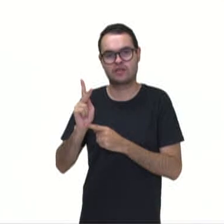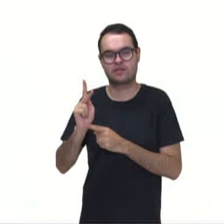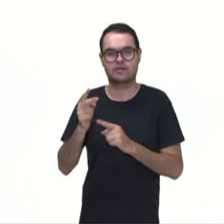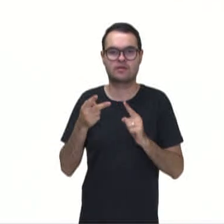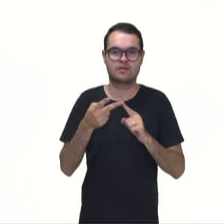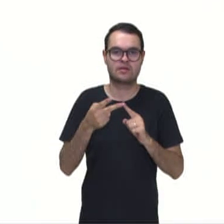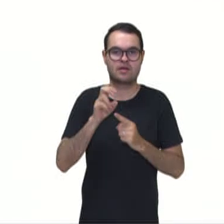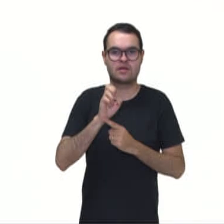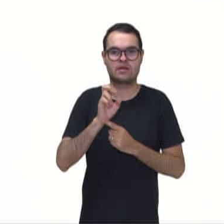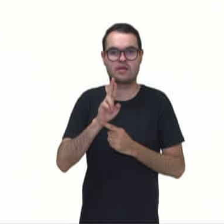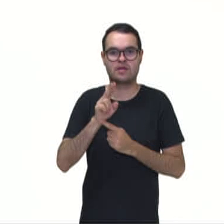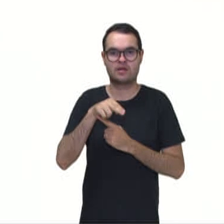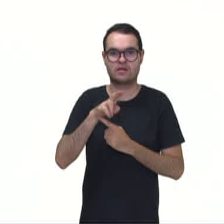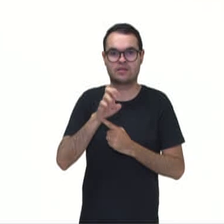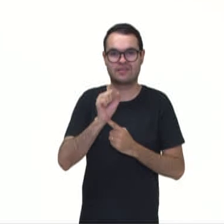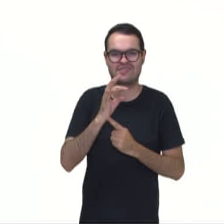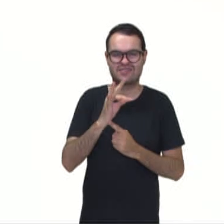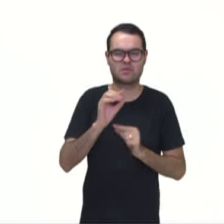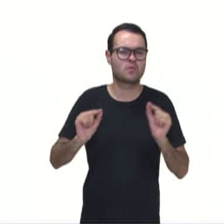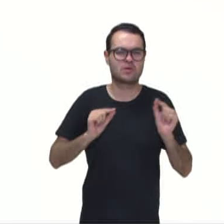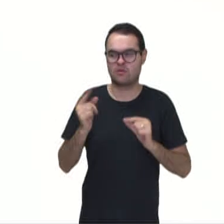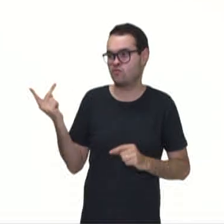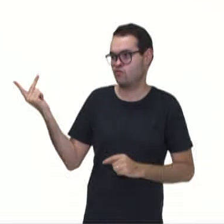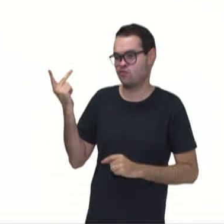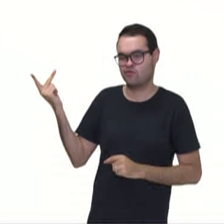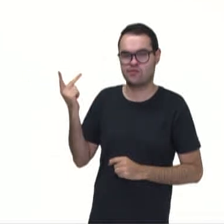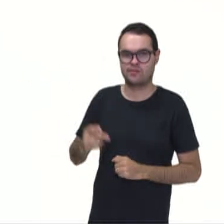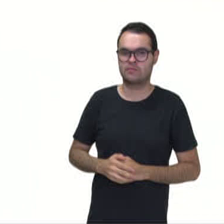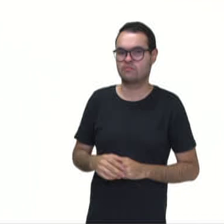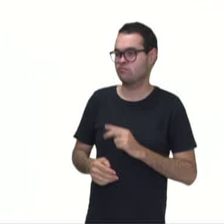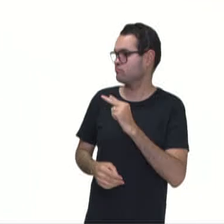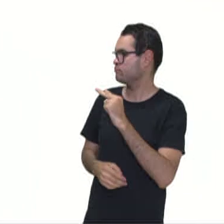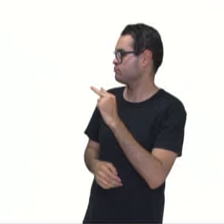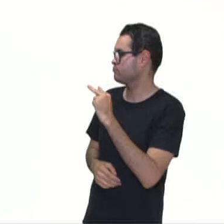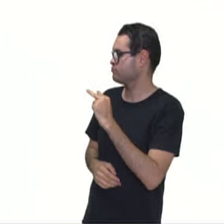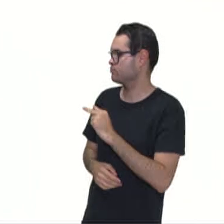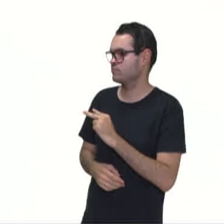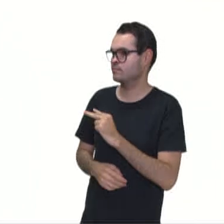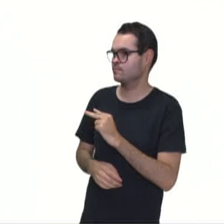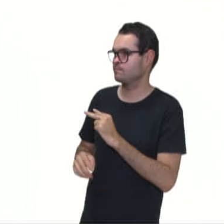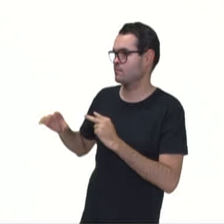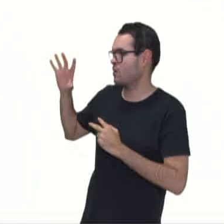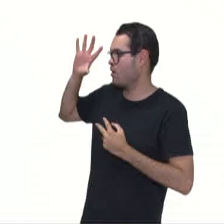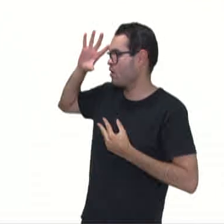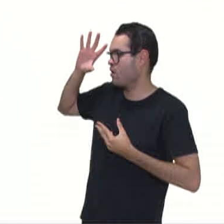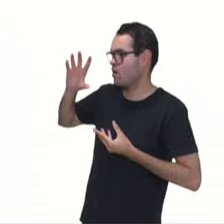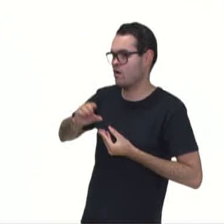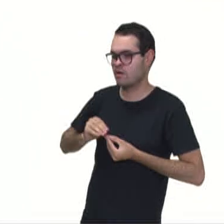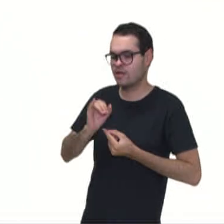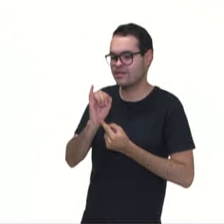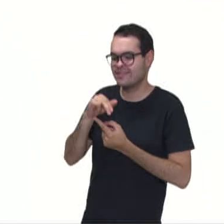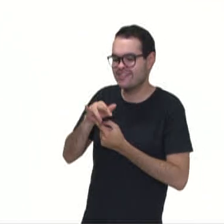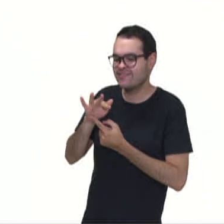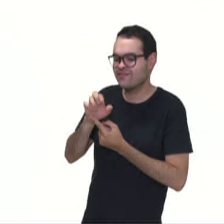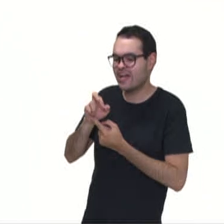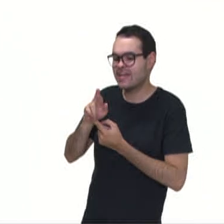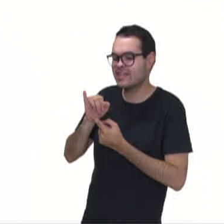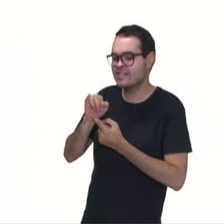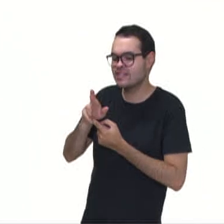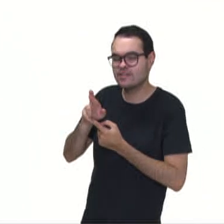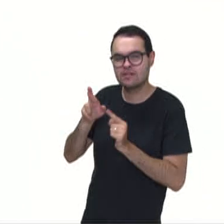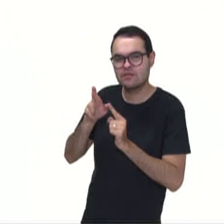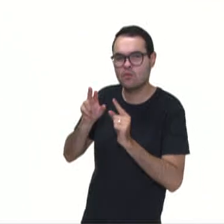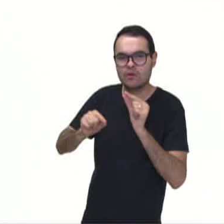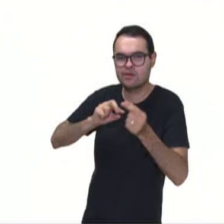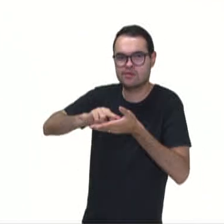qual é o comando então? Pela leitura da tira, é possível inferir, atentem a esse verbo, é possível inferir que